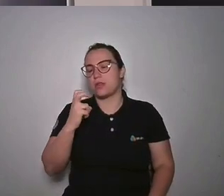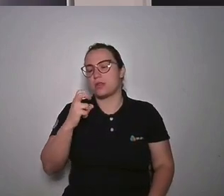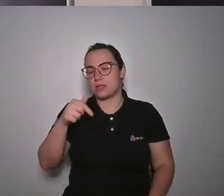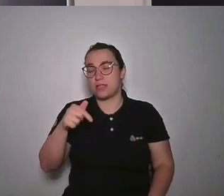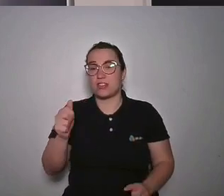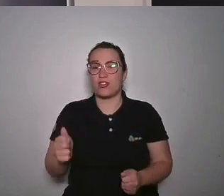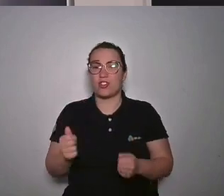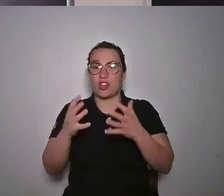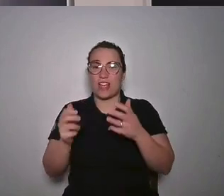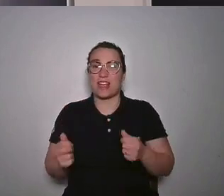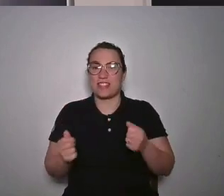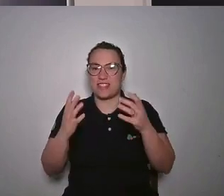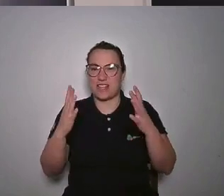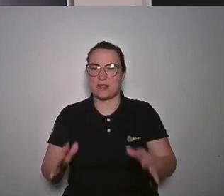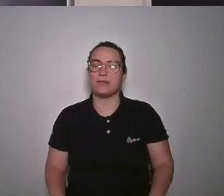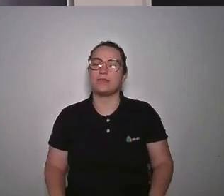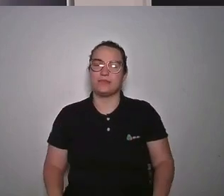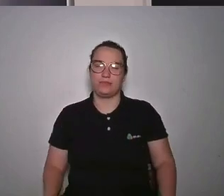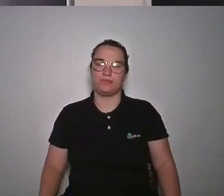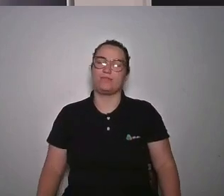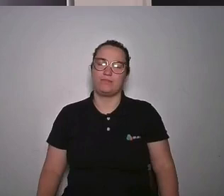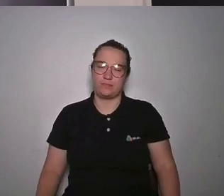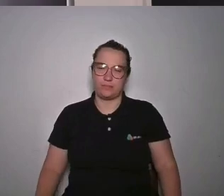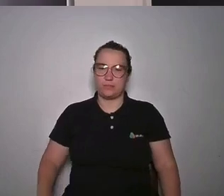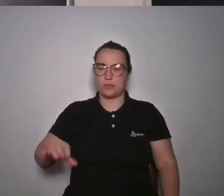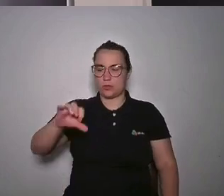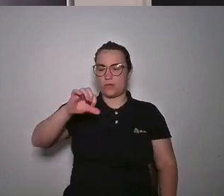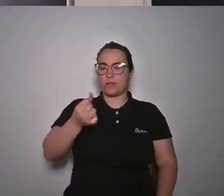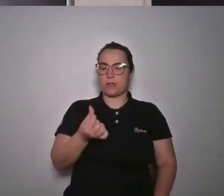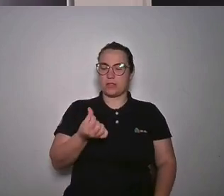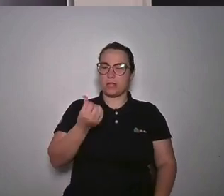96.257.000. Pretende gastar